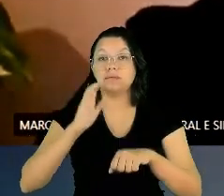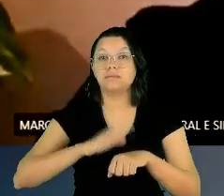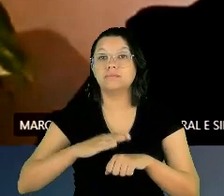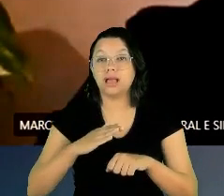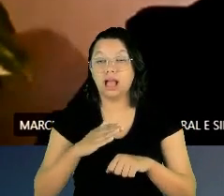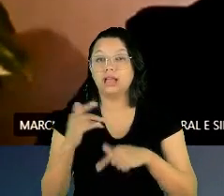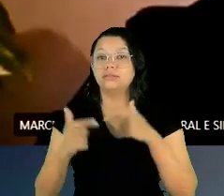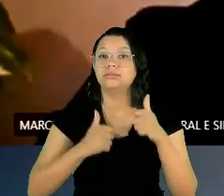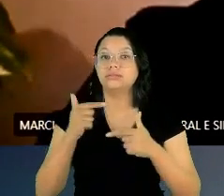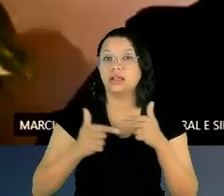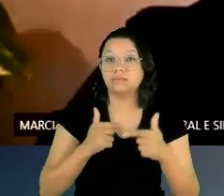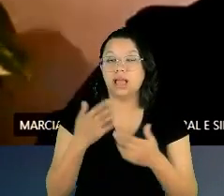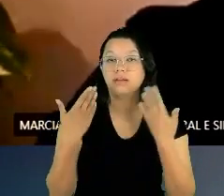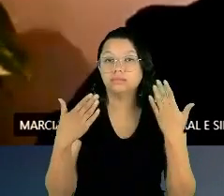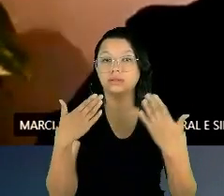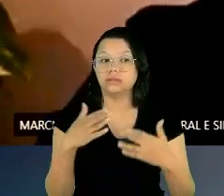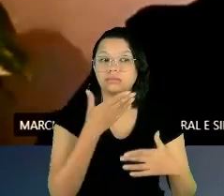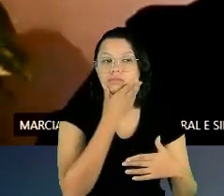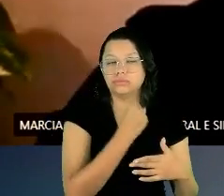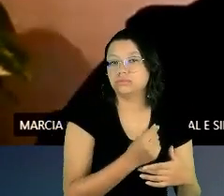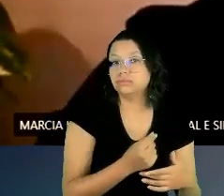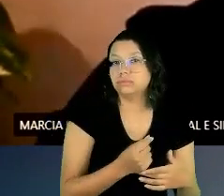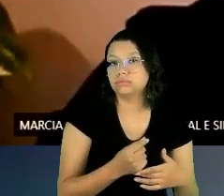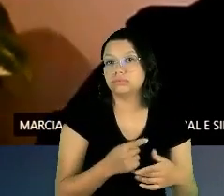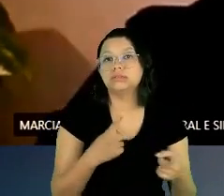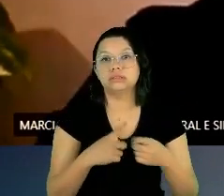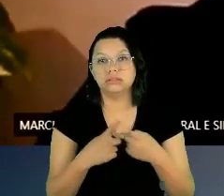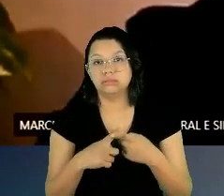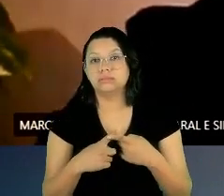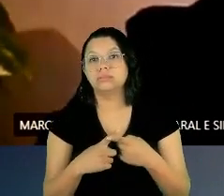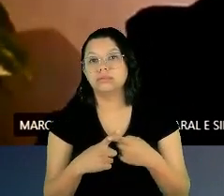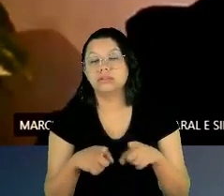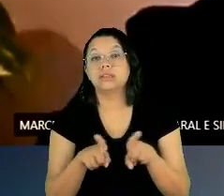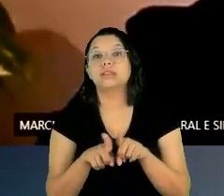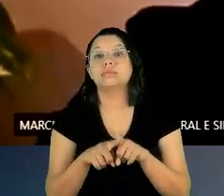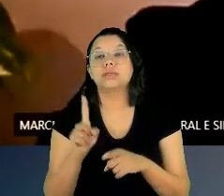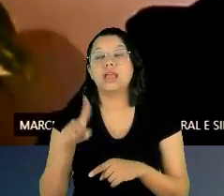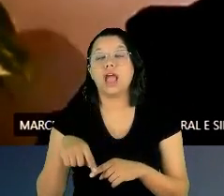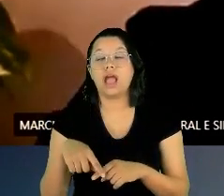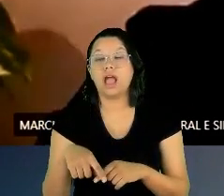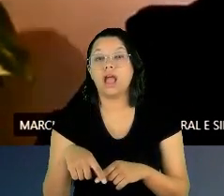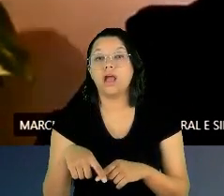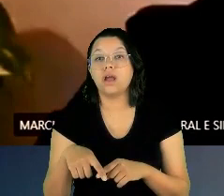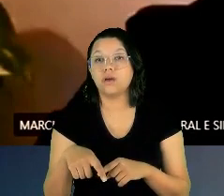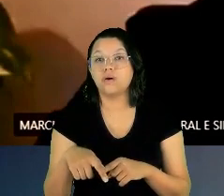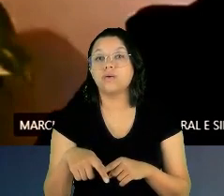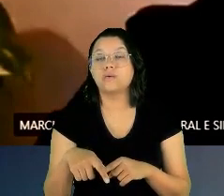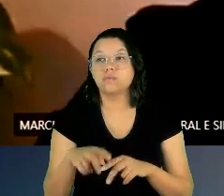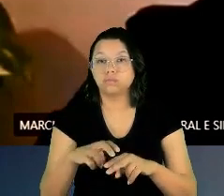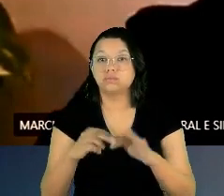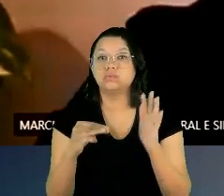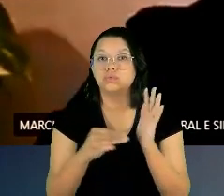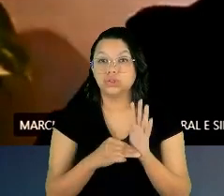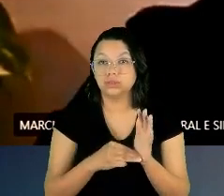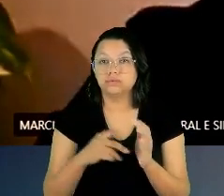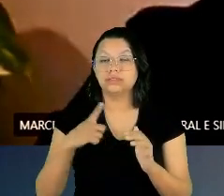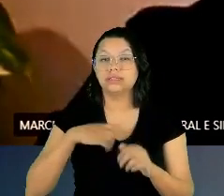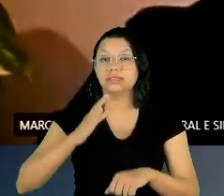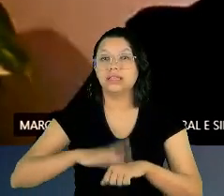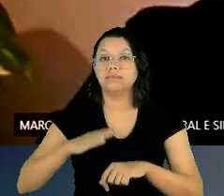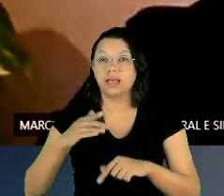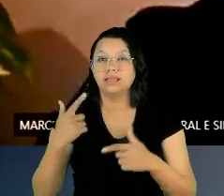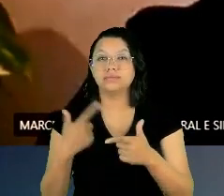mais ativo na linha basal do que dos homens, até um dos motivos pelos quais elas podem sofrer mais de transtornos de